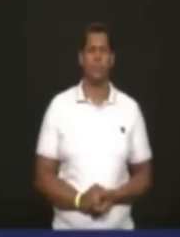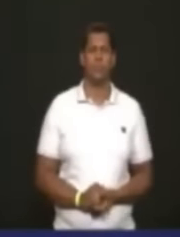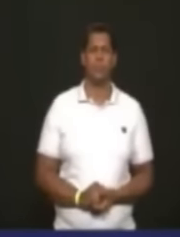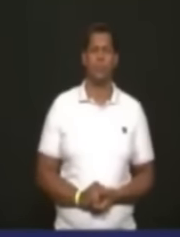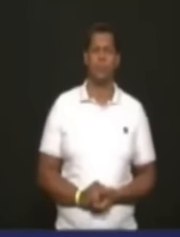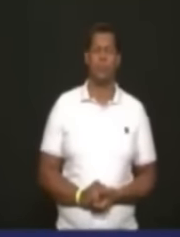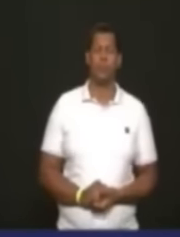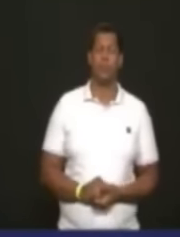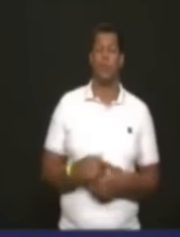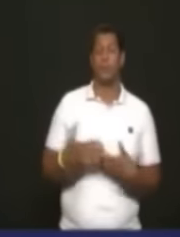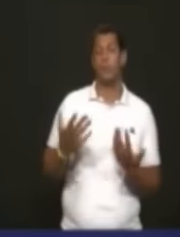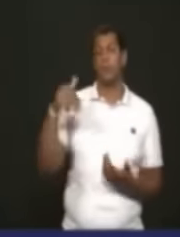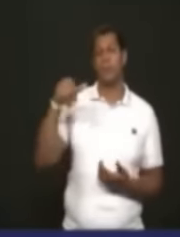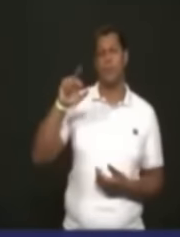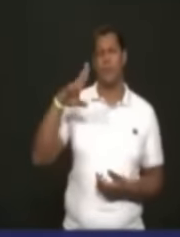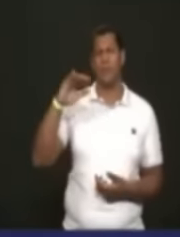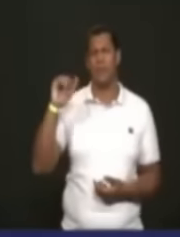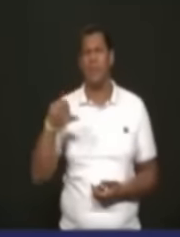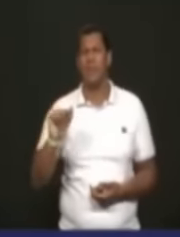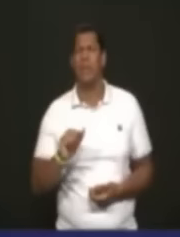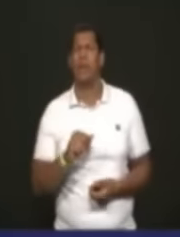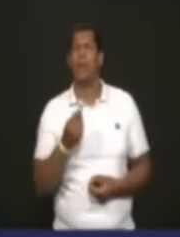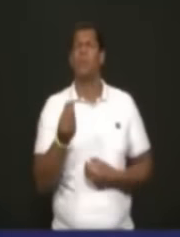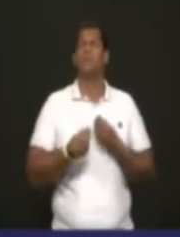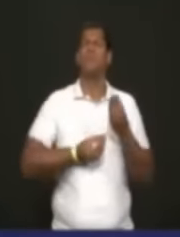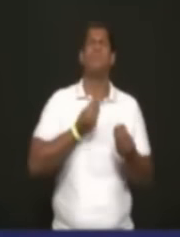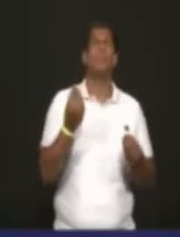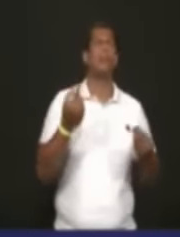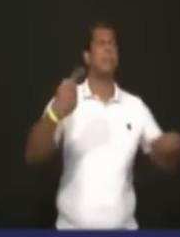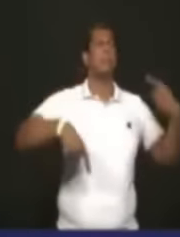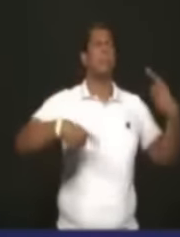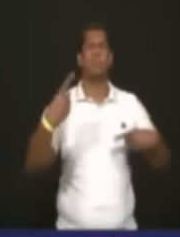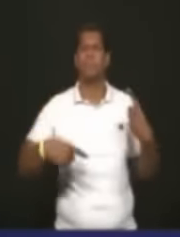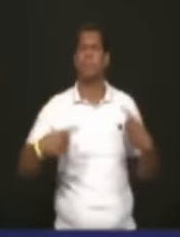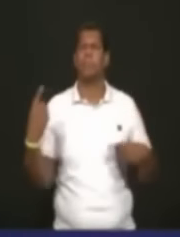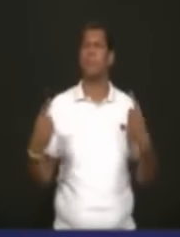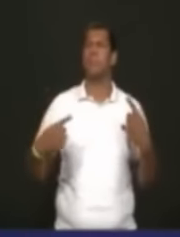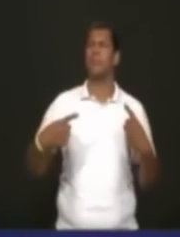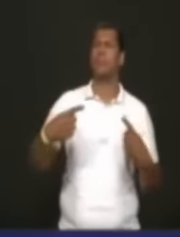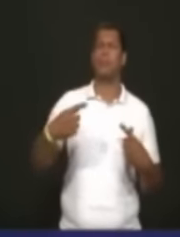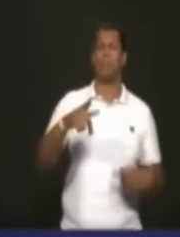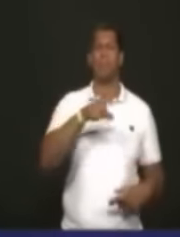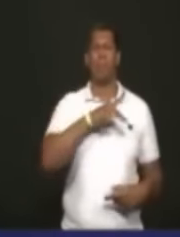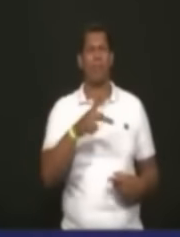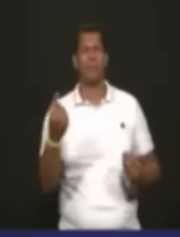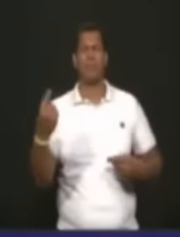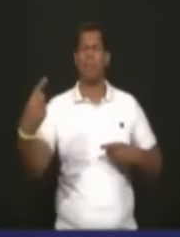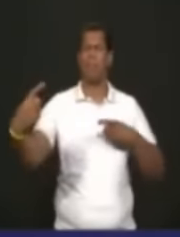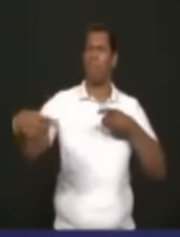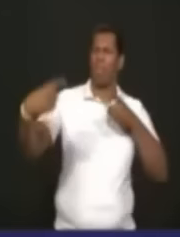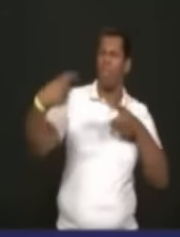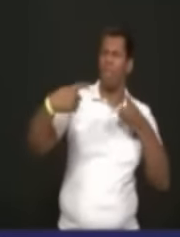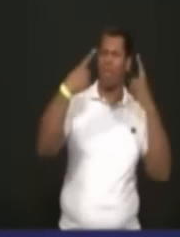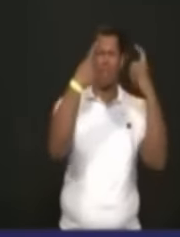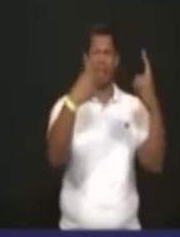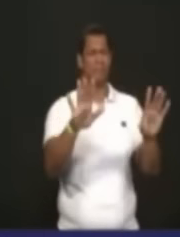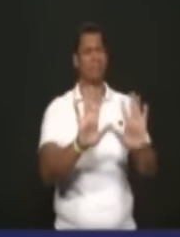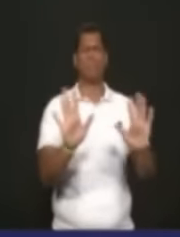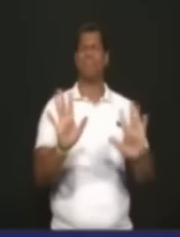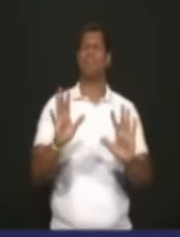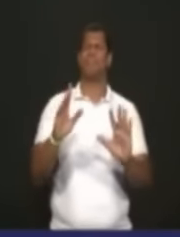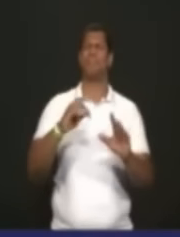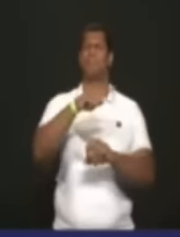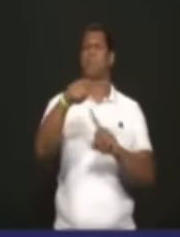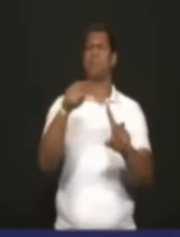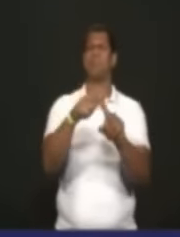Lamentar, Marina. A gente esperava que um debate para poder falar da cidade. Essas coisas de ataque pessoal, essas agressividades, não levam a nada. A